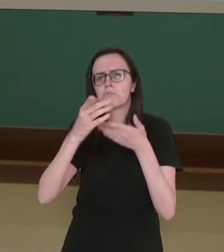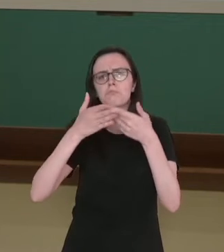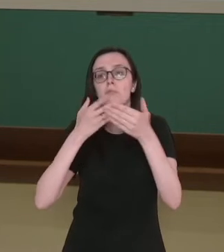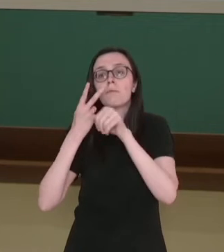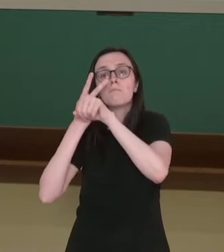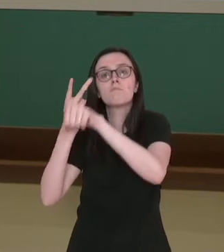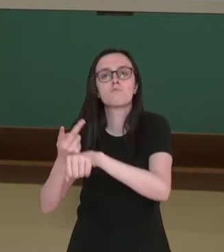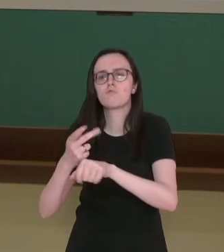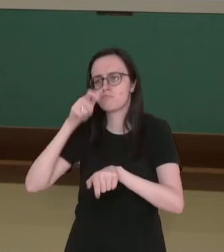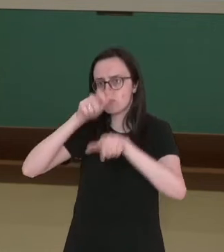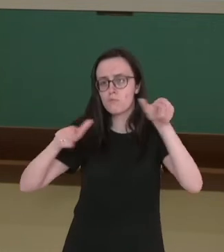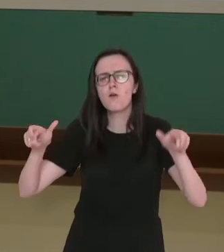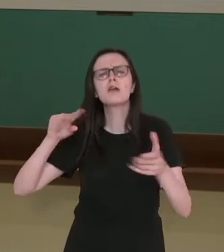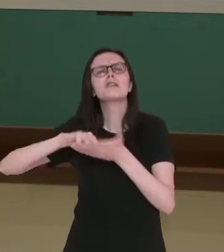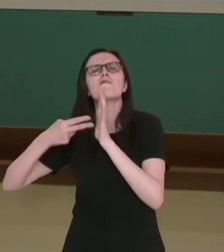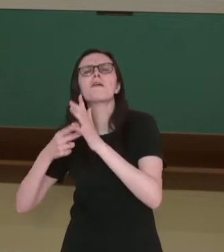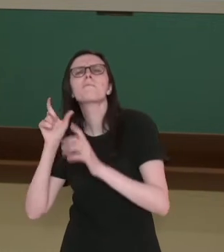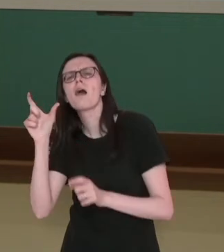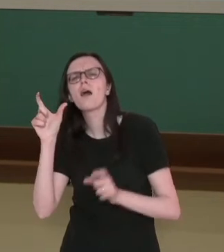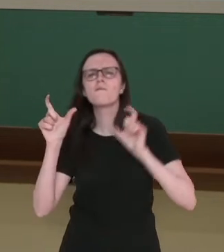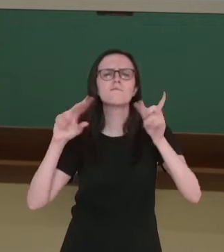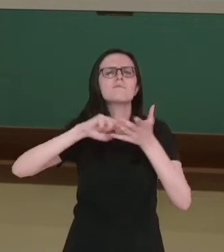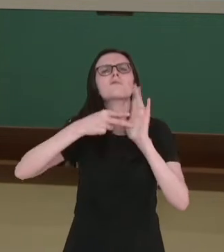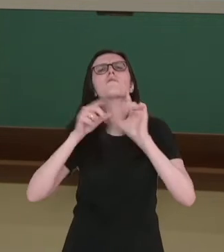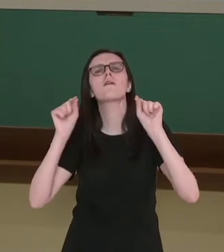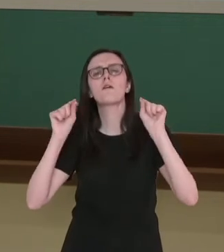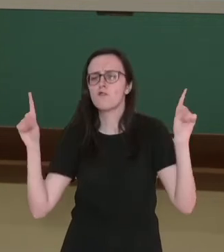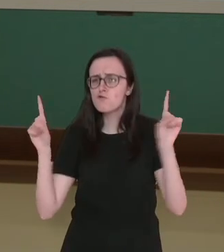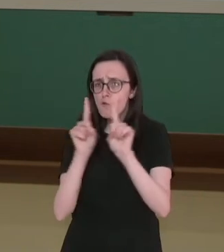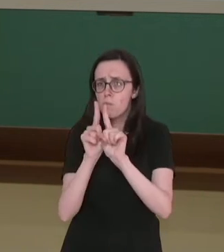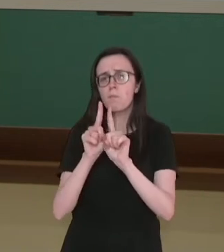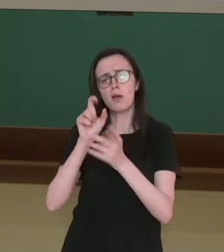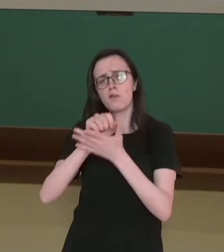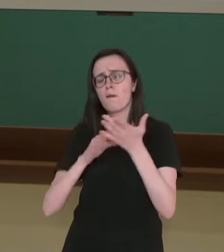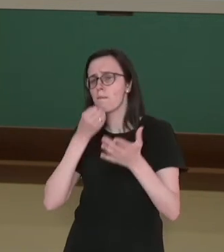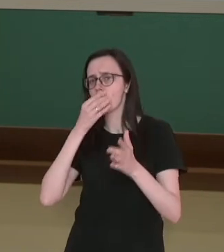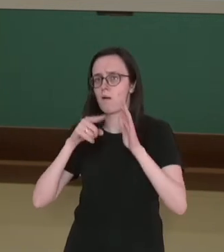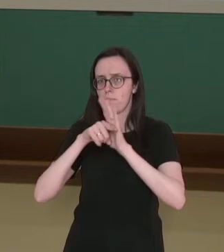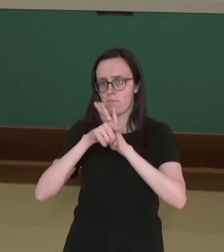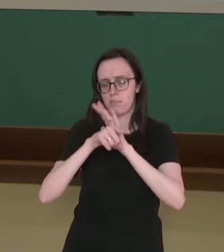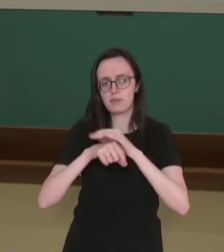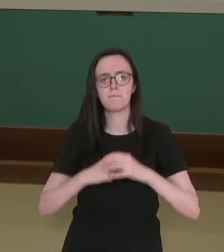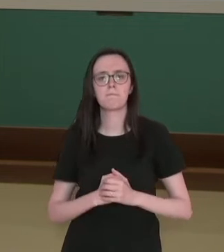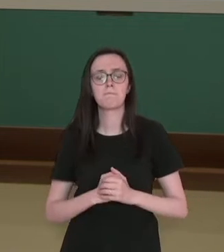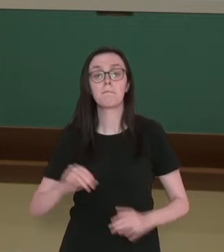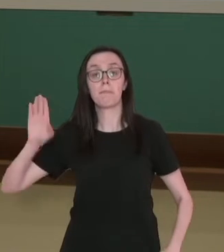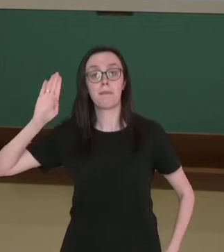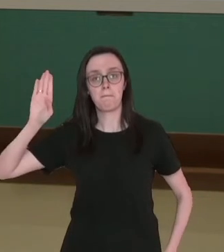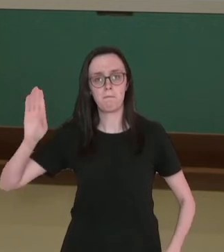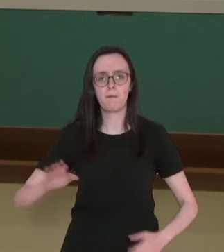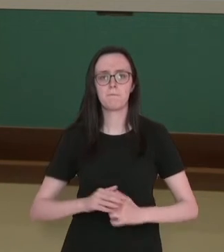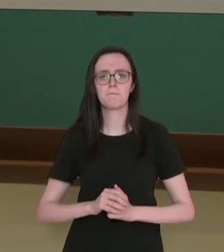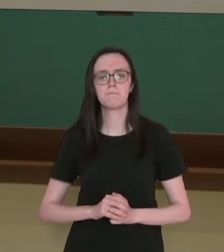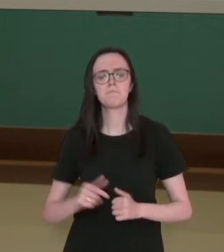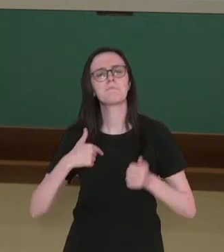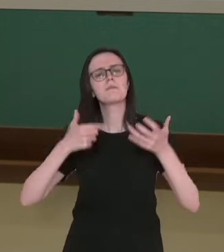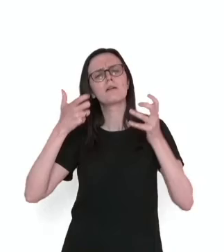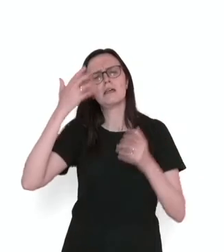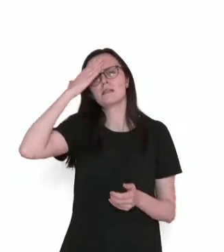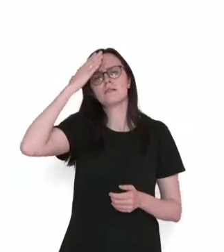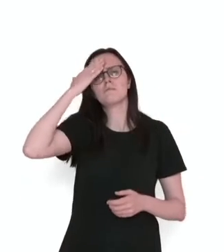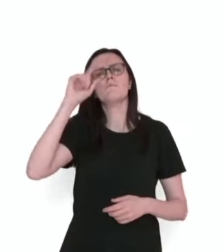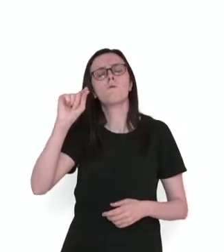Consulte os colegas, faça em dupla. Você vai ver que é uma atividade bem bacana de pesquisa. Na letra B, eu quero